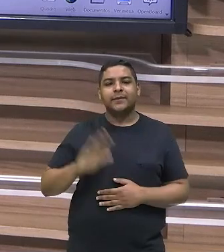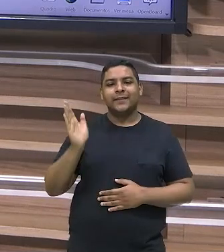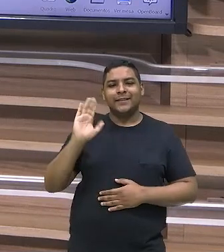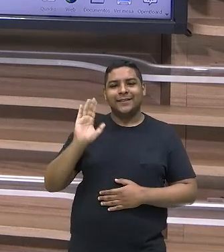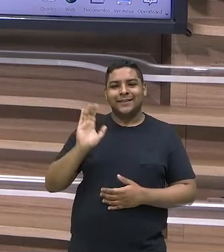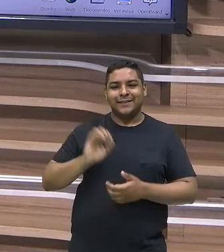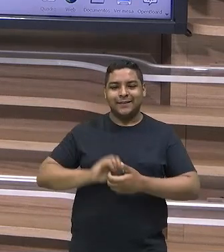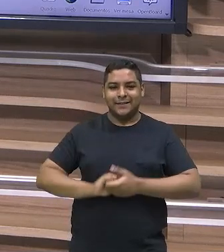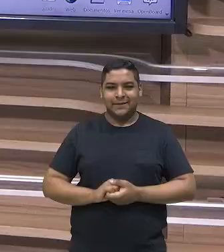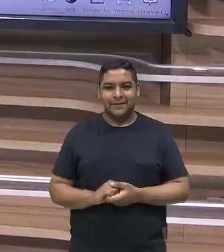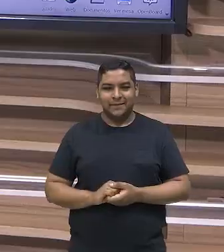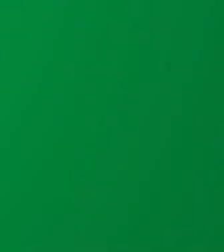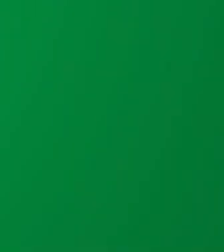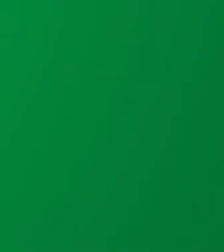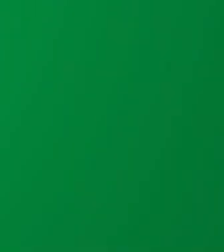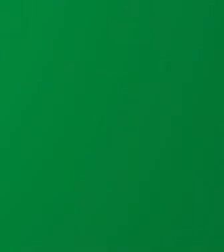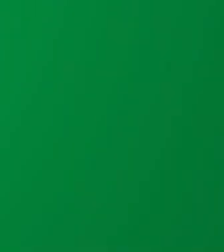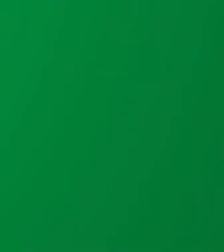a próxima!